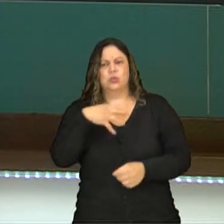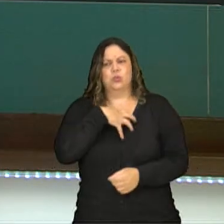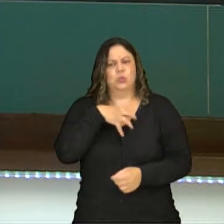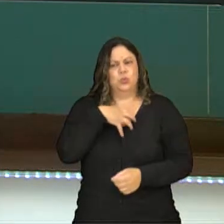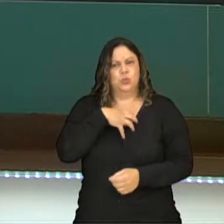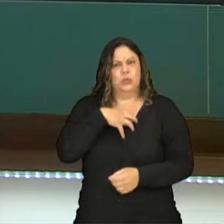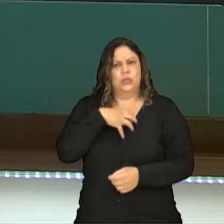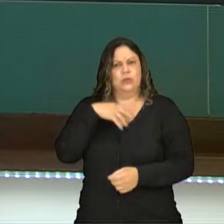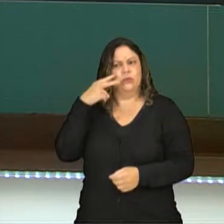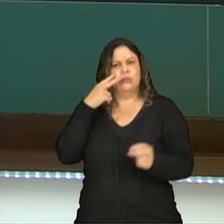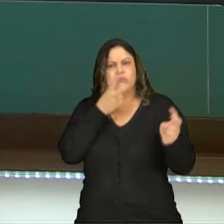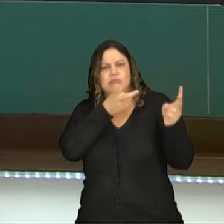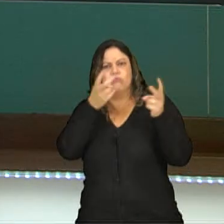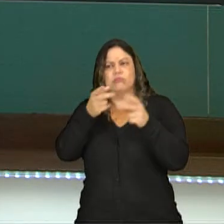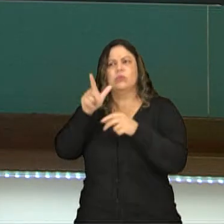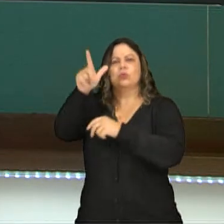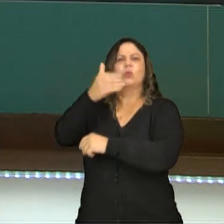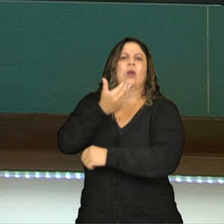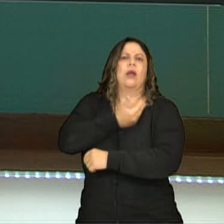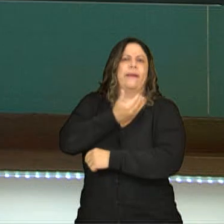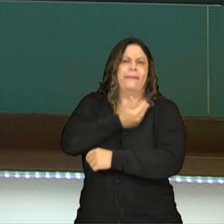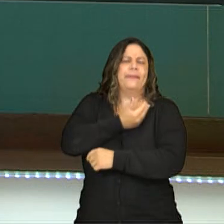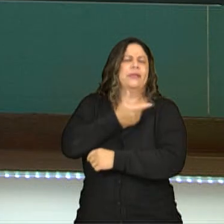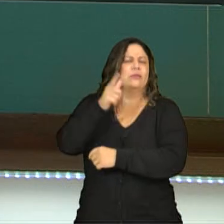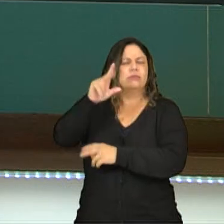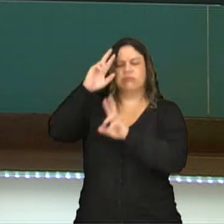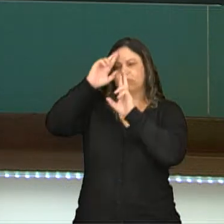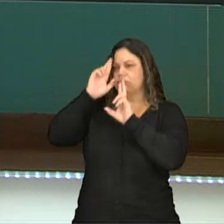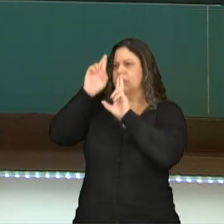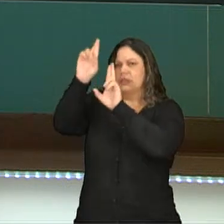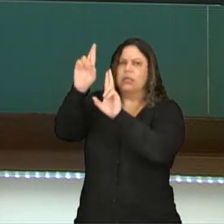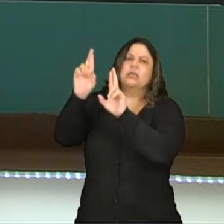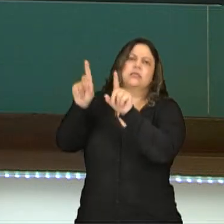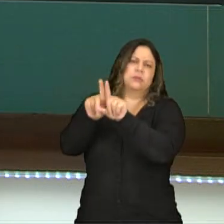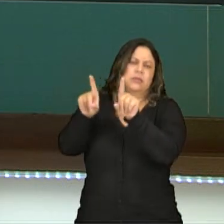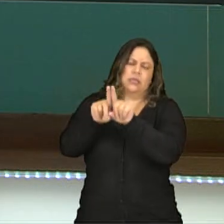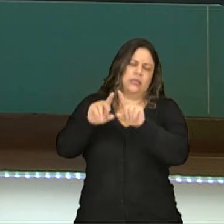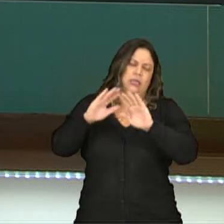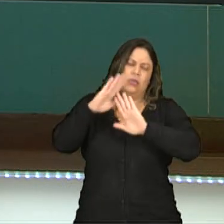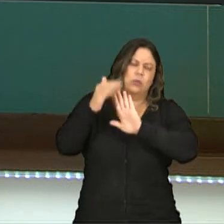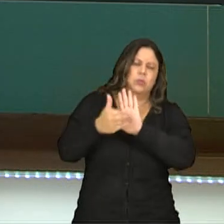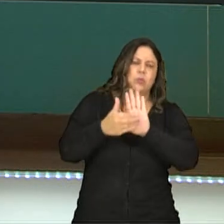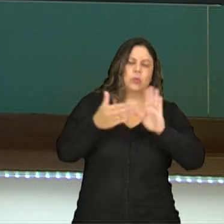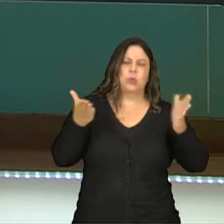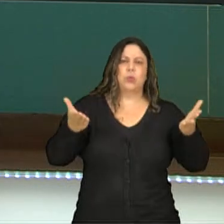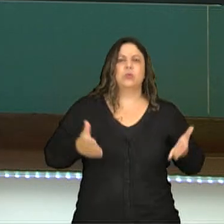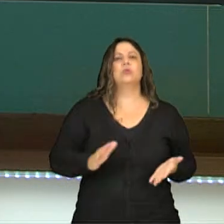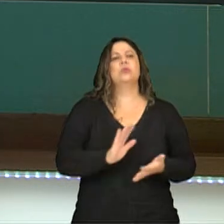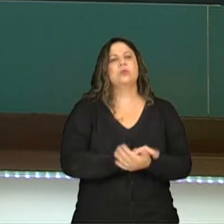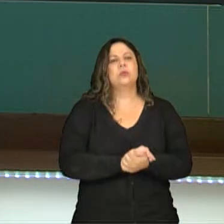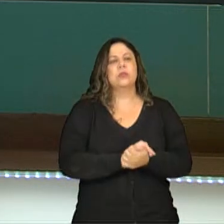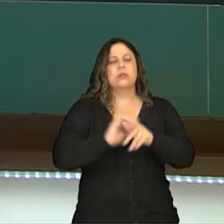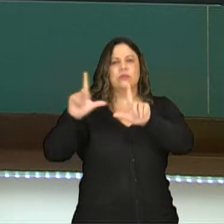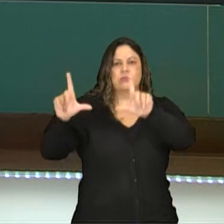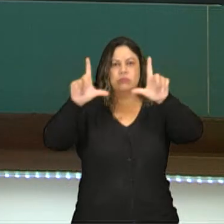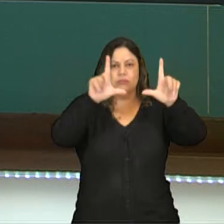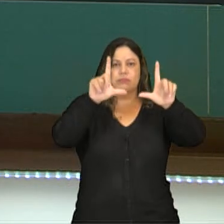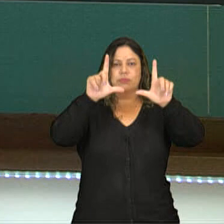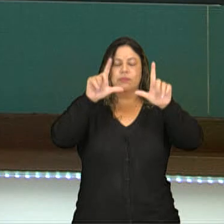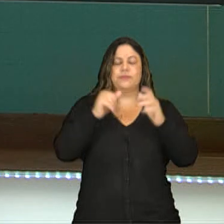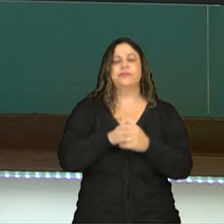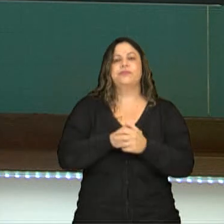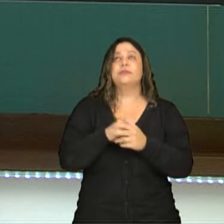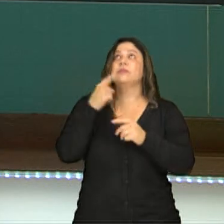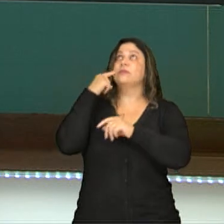outra forma, do seu amigo de outra forma, a gente tem que respeitar todos os pontos de vista. Tá? Então, aqui eu trouxe uma imagem, né, que é